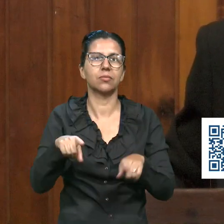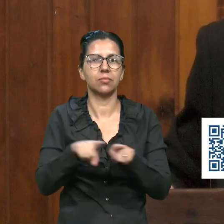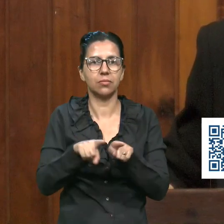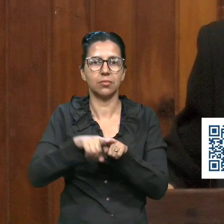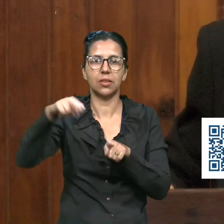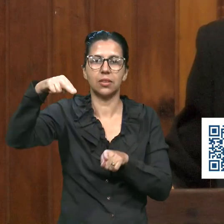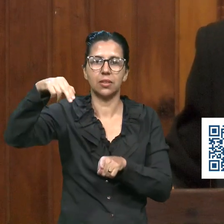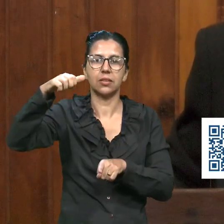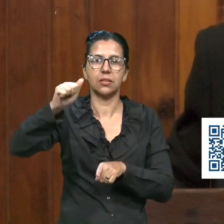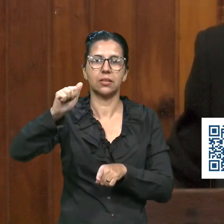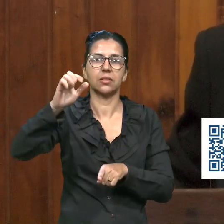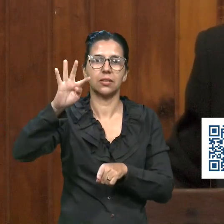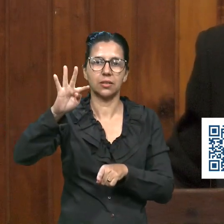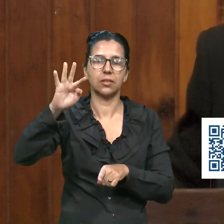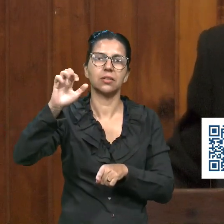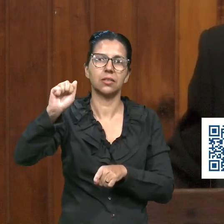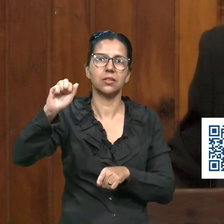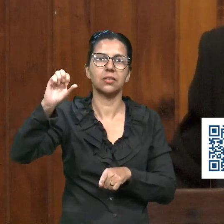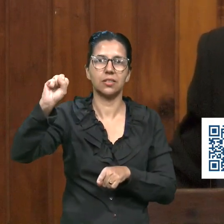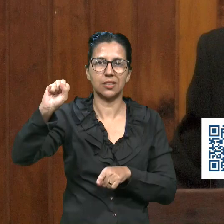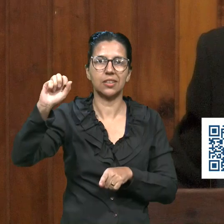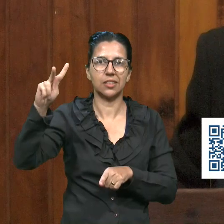Natasha, tudo bem?